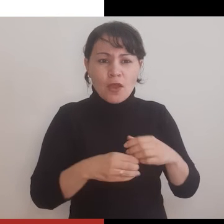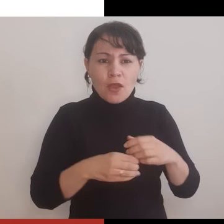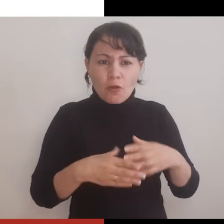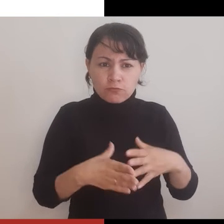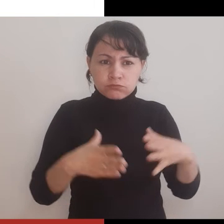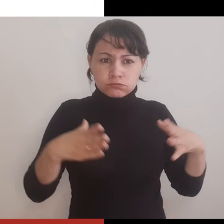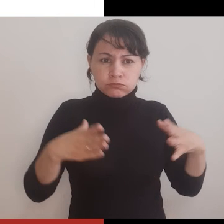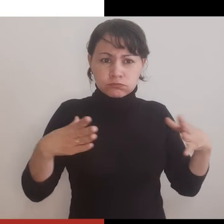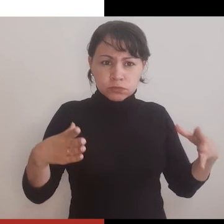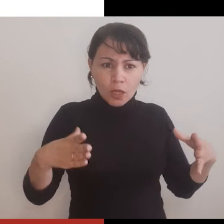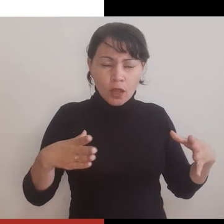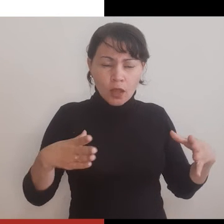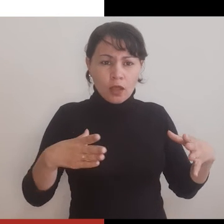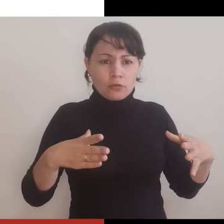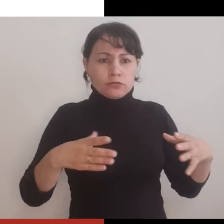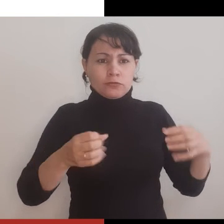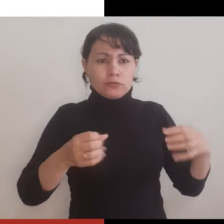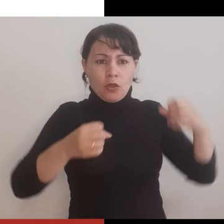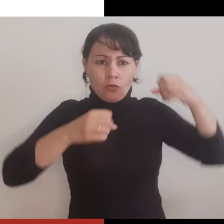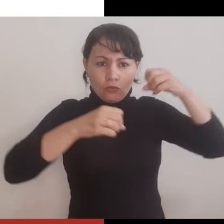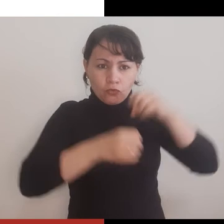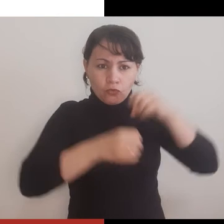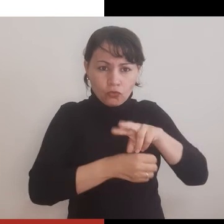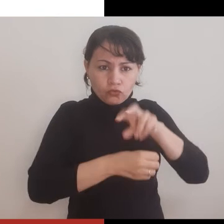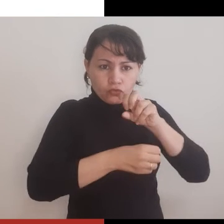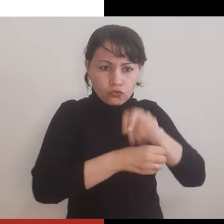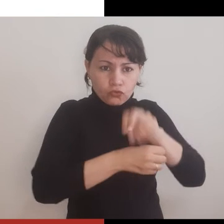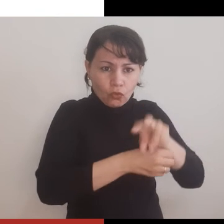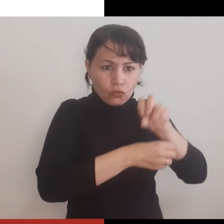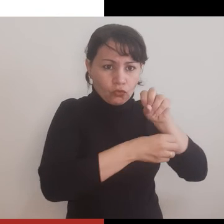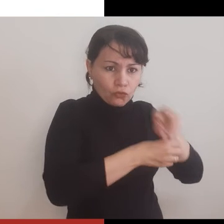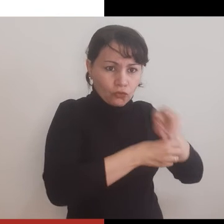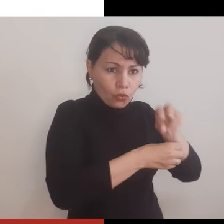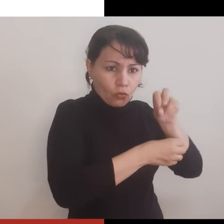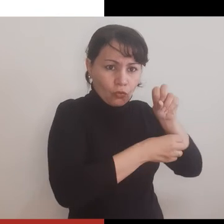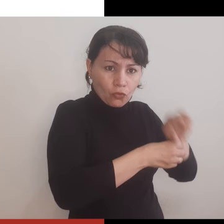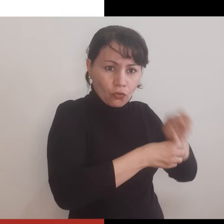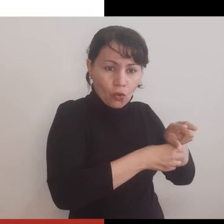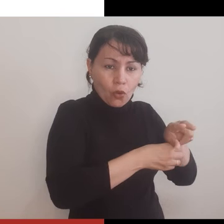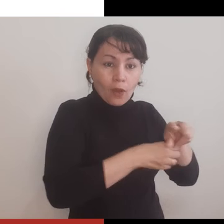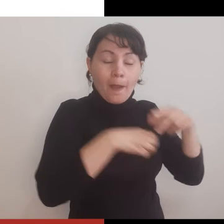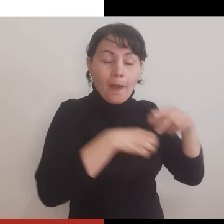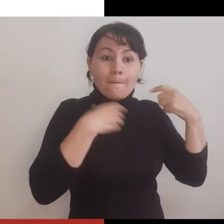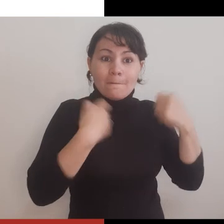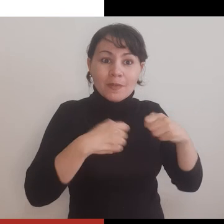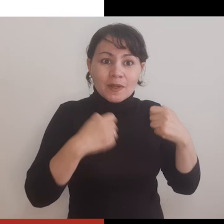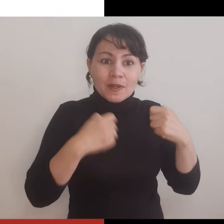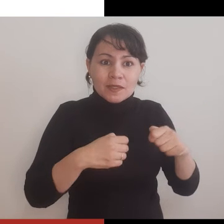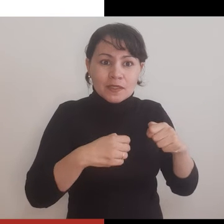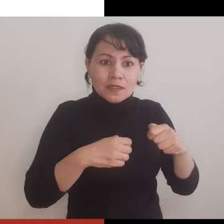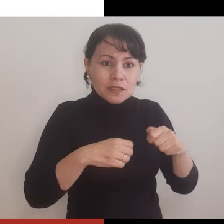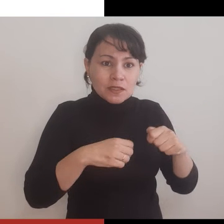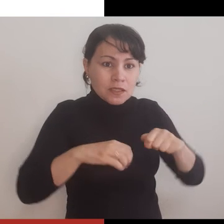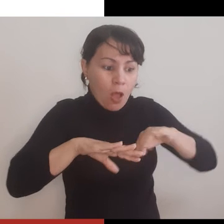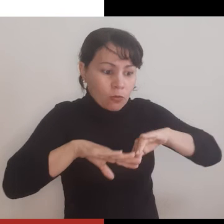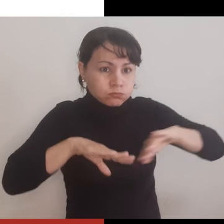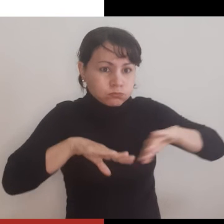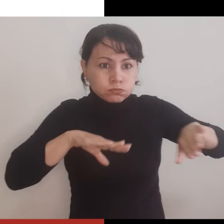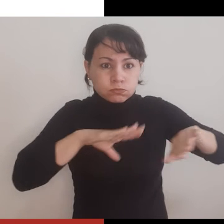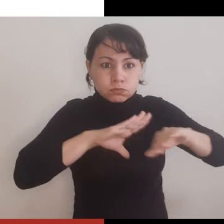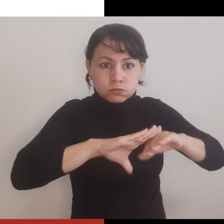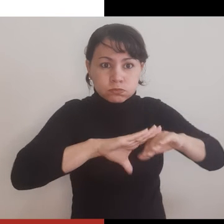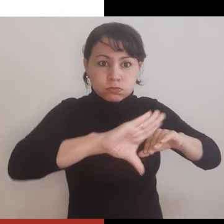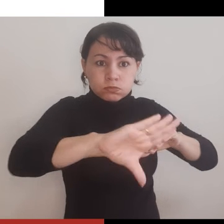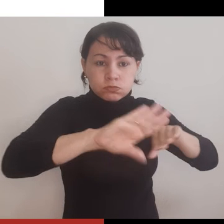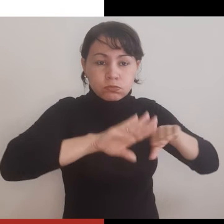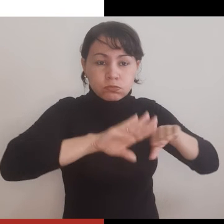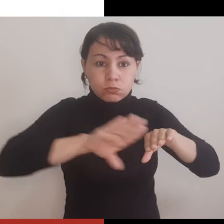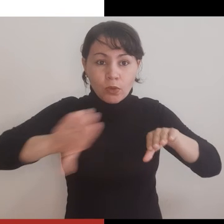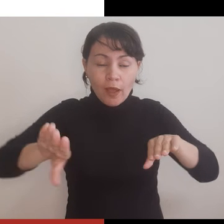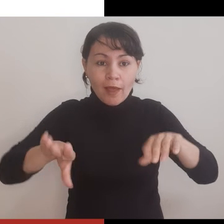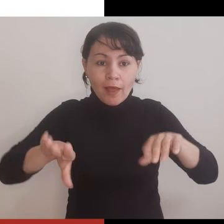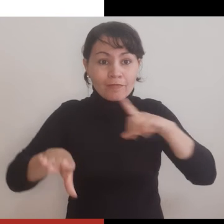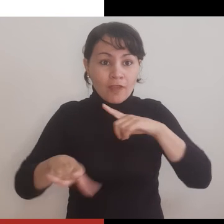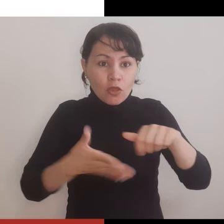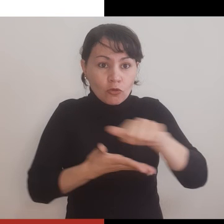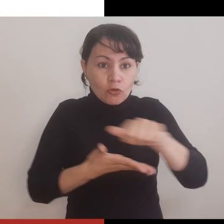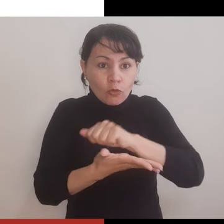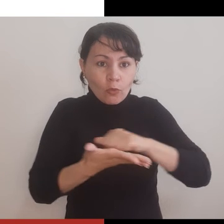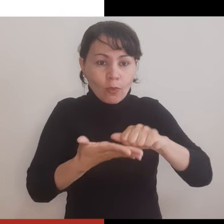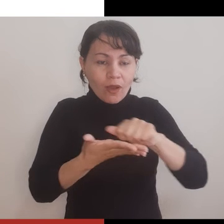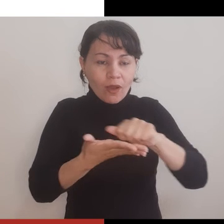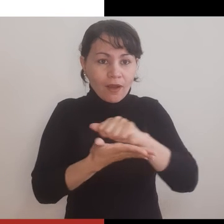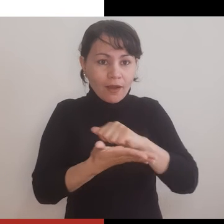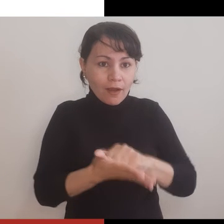alta taxa de transmissão, você precisa segregar esses pacientes, né? Você precisa ter uma área no